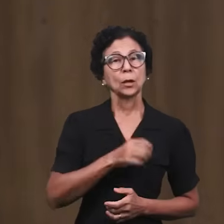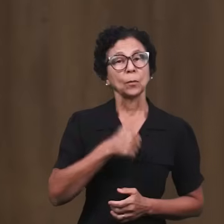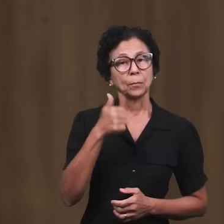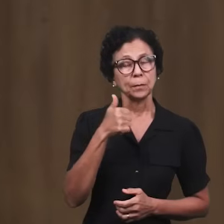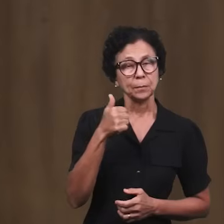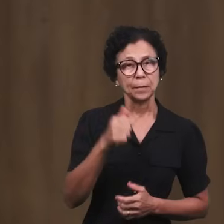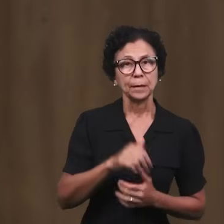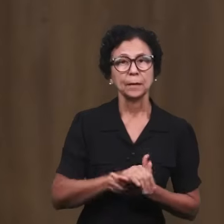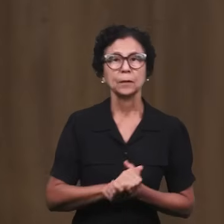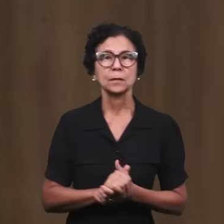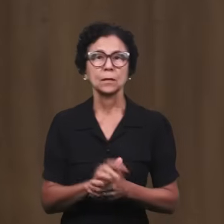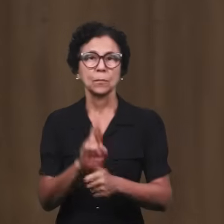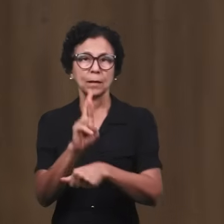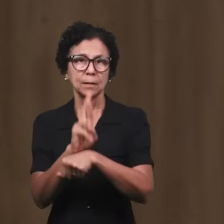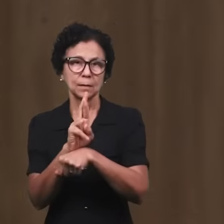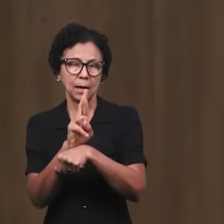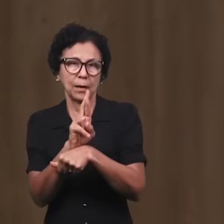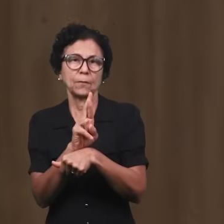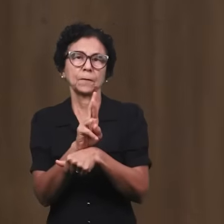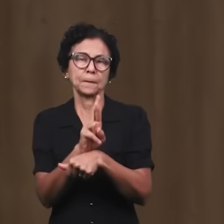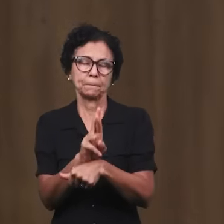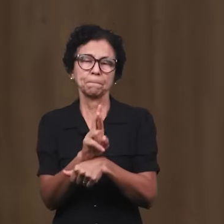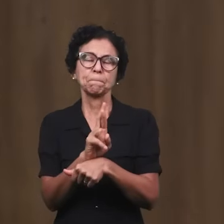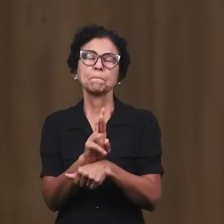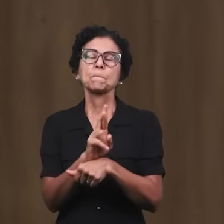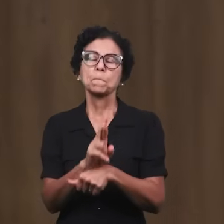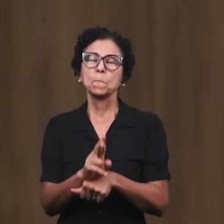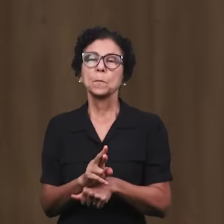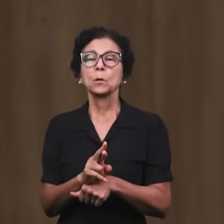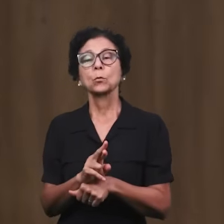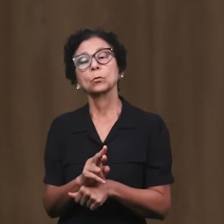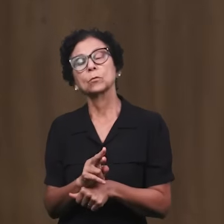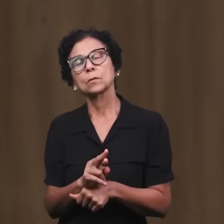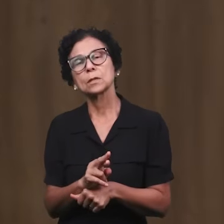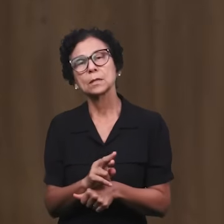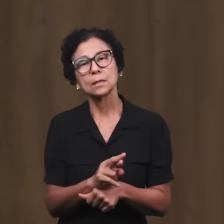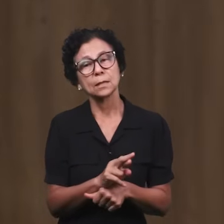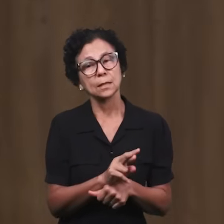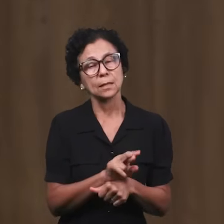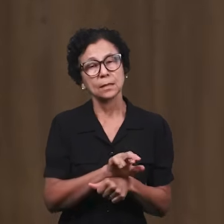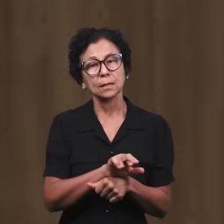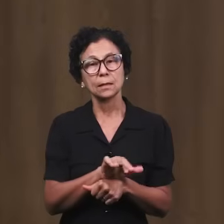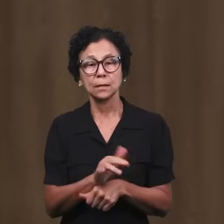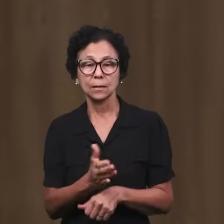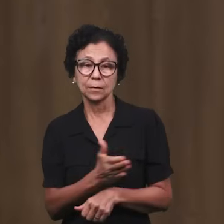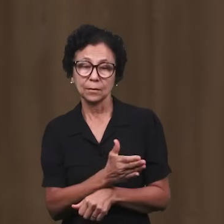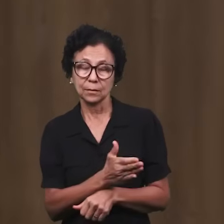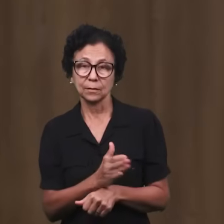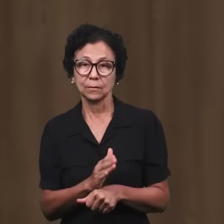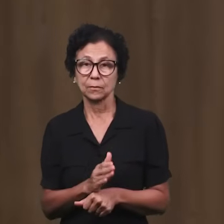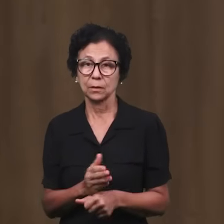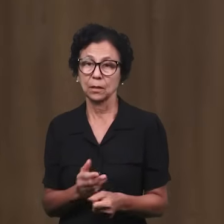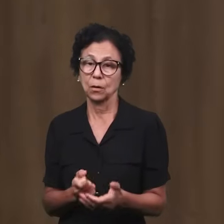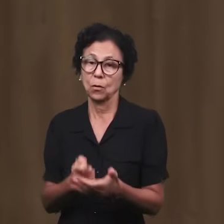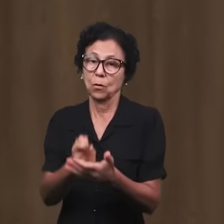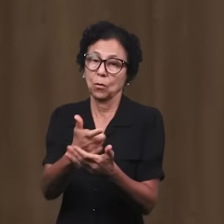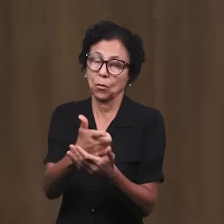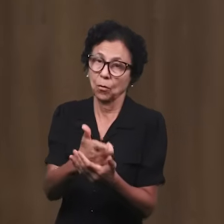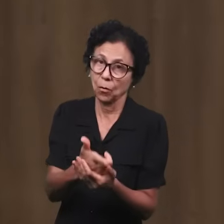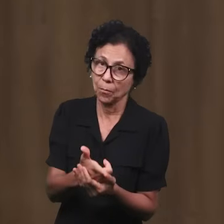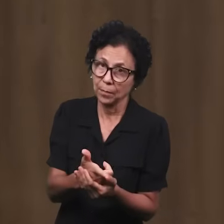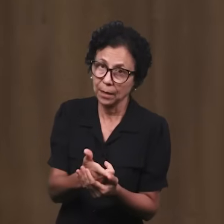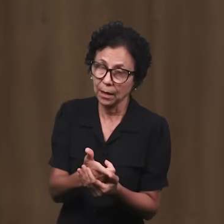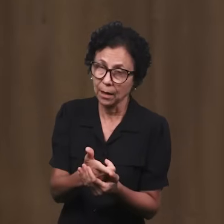é muito importante você ter essa reserva, porque na compra do imóvel, nem todo ele é financiado. Você vai ter